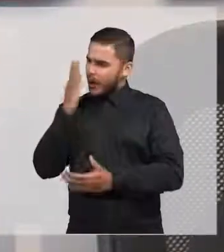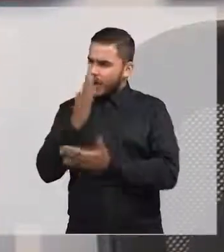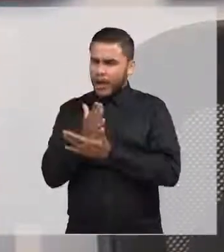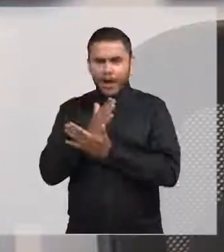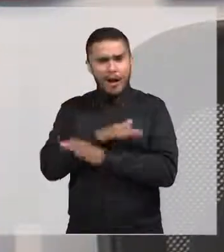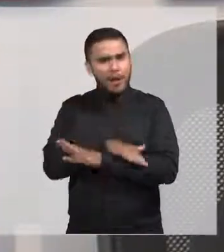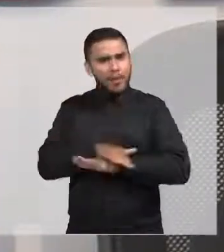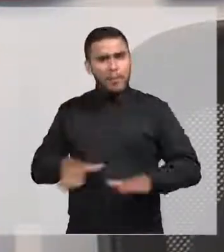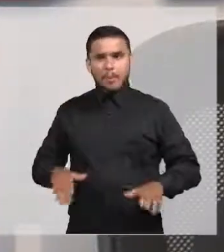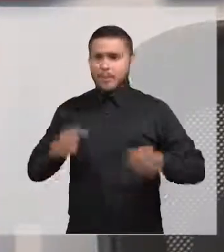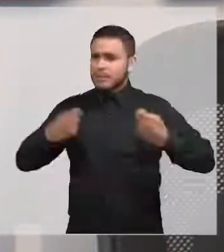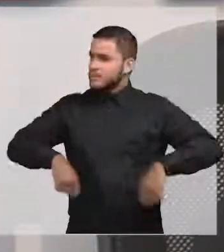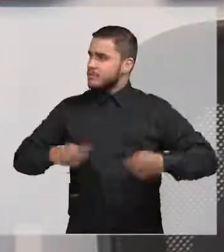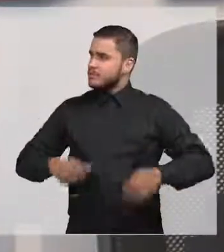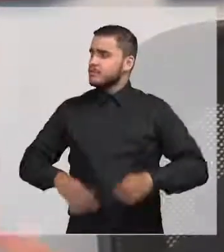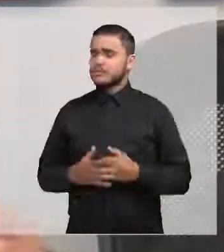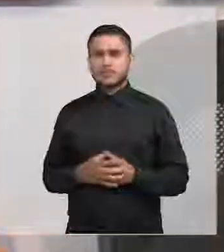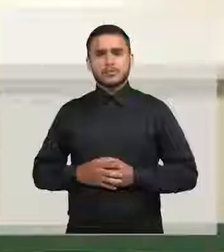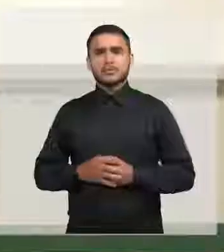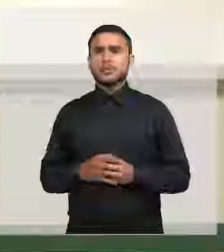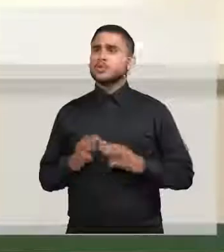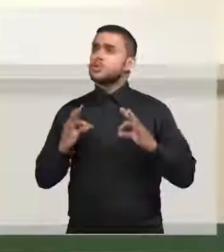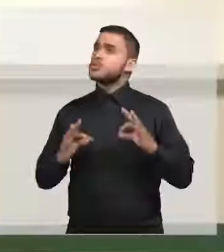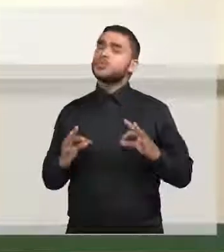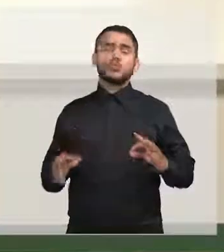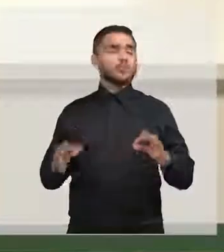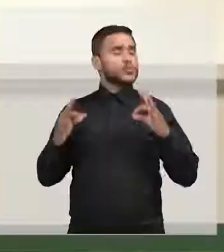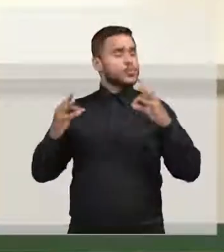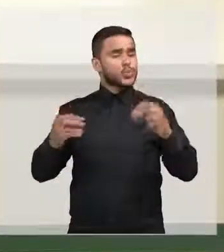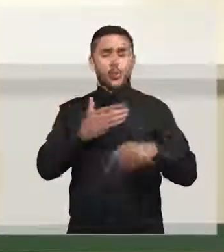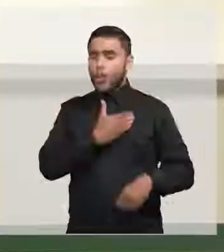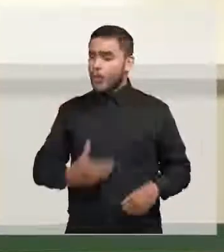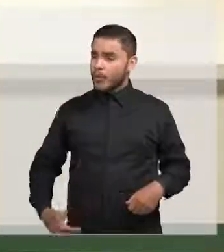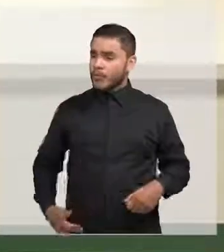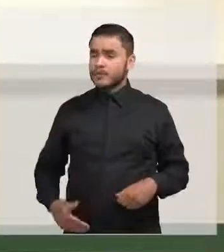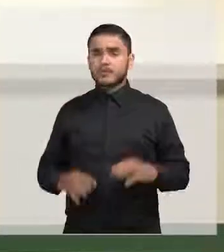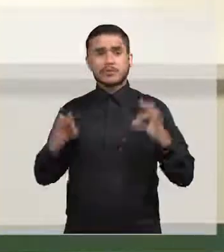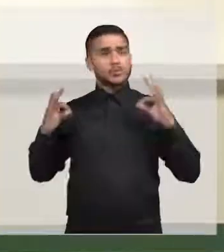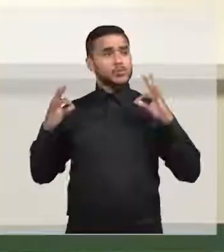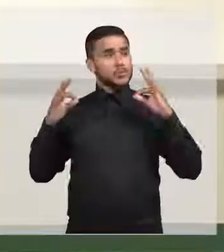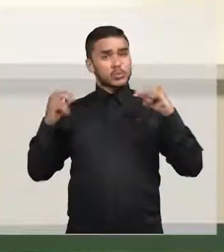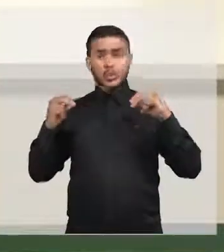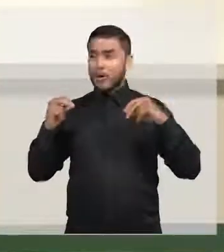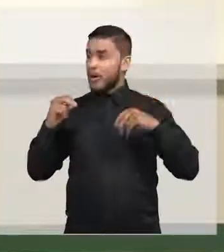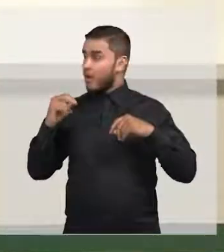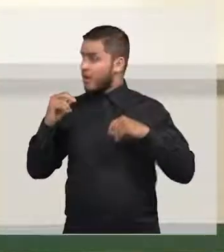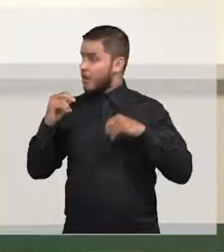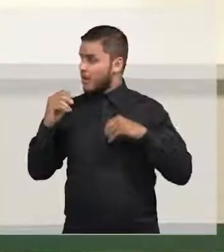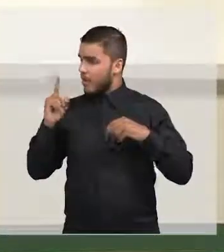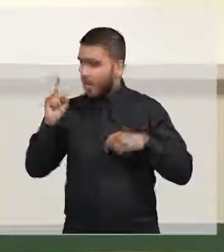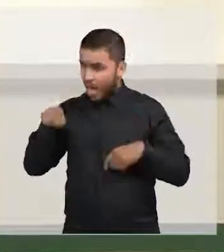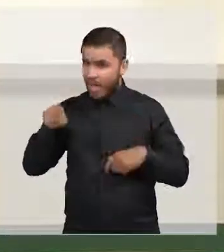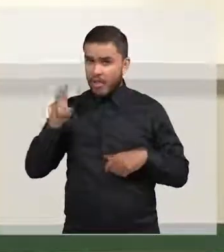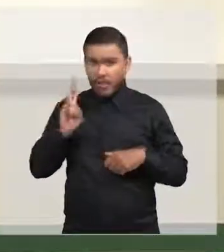combate mesmo, efetivo. Efetivo. Então, só para terminar, Carlinhos, então, a figura do